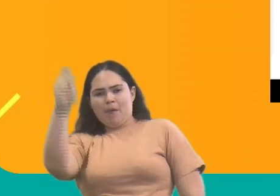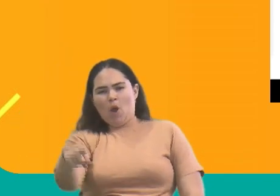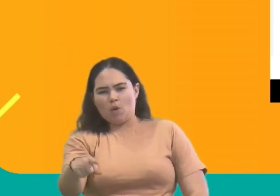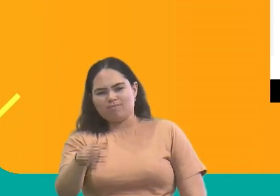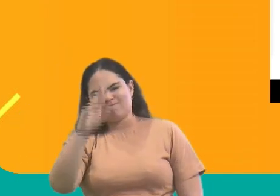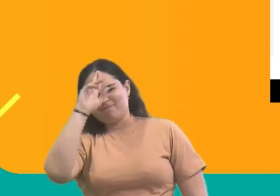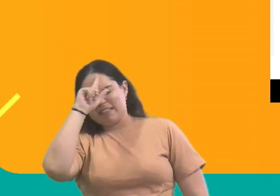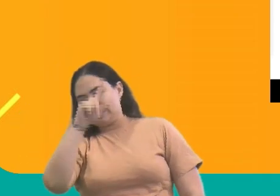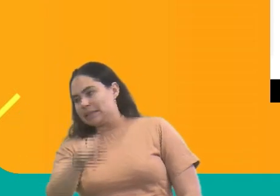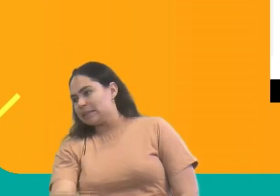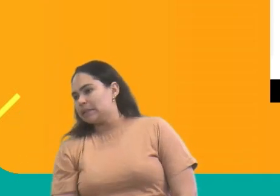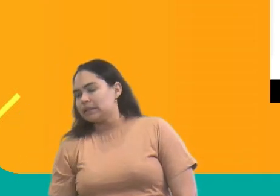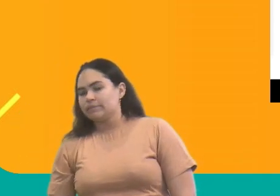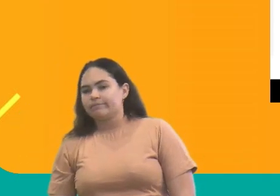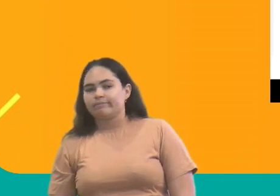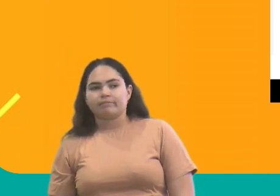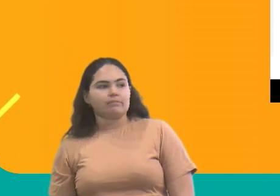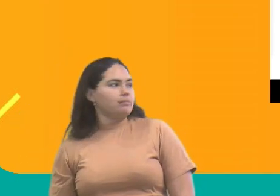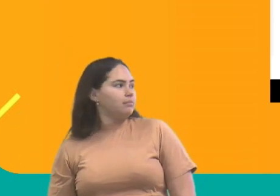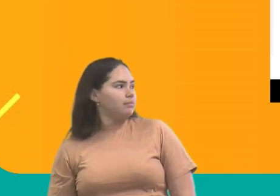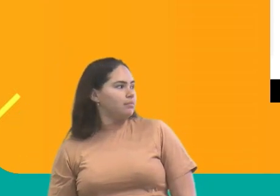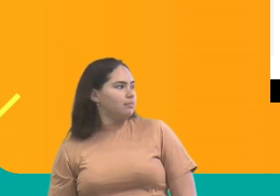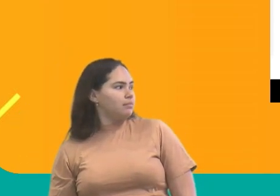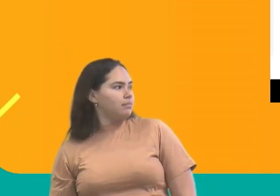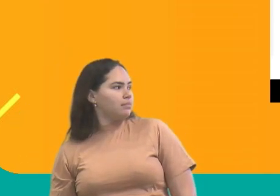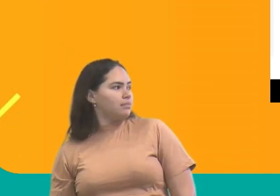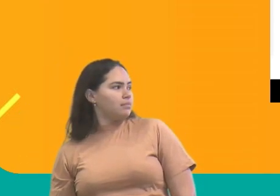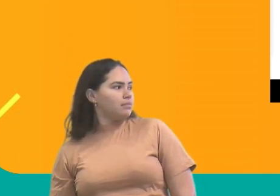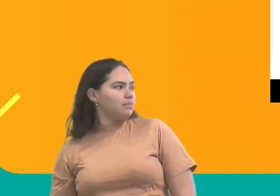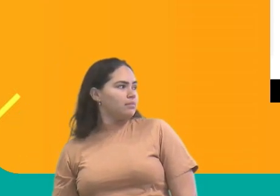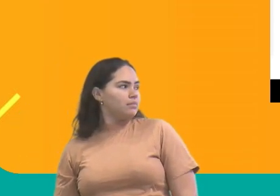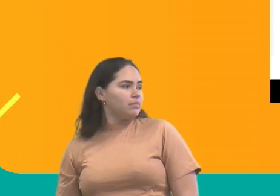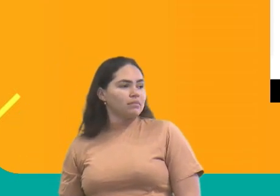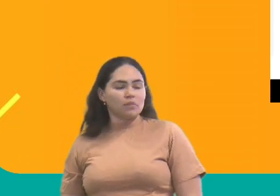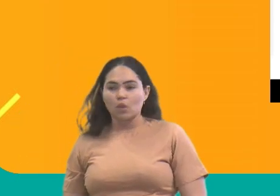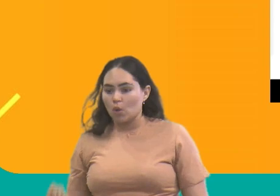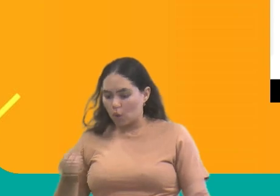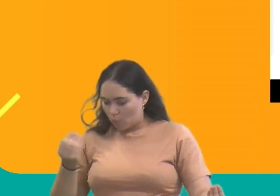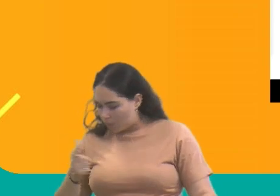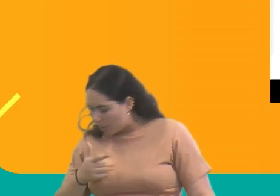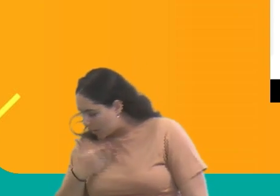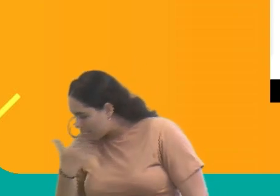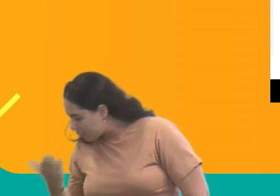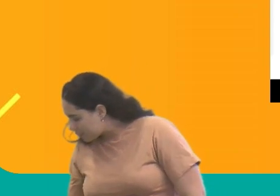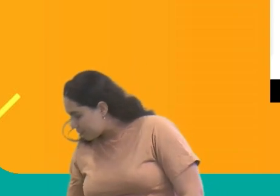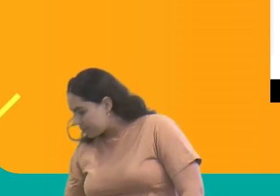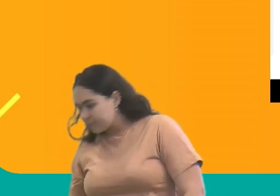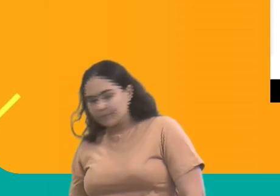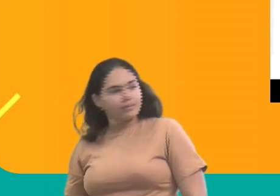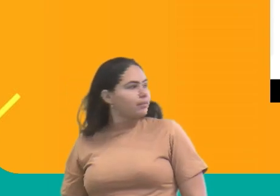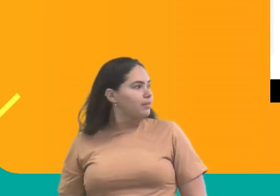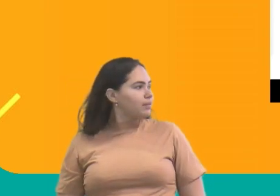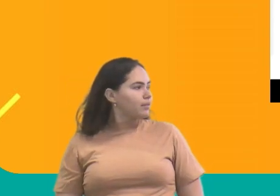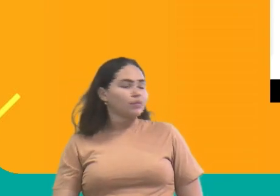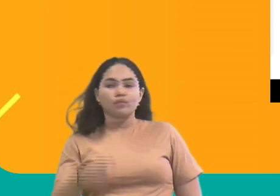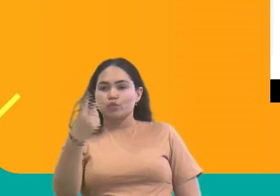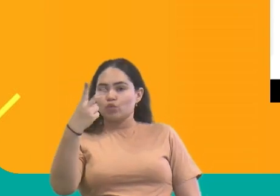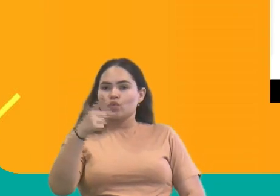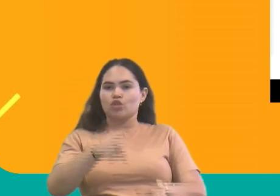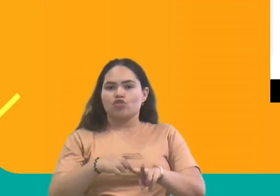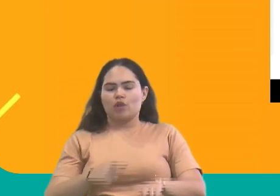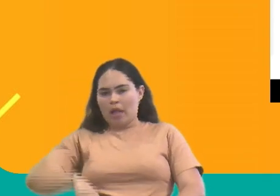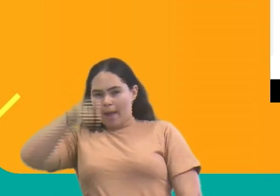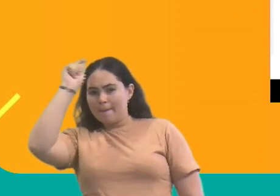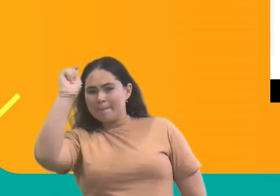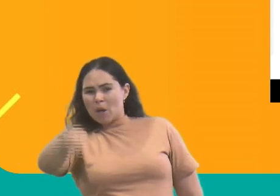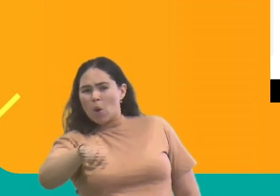erra. E agora você é um sujeito desarmado. Então leve a segunda chinela. Na primeira pode